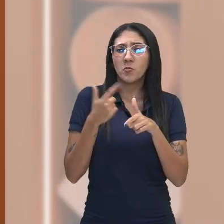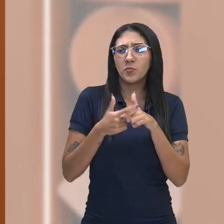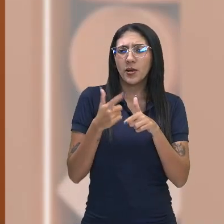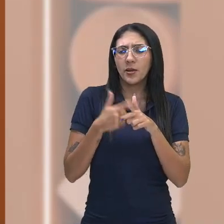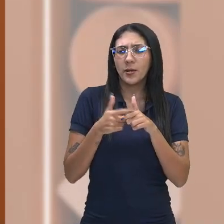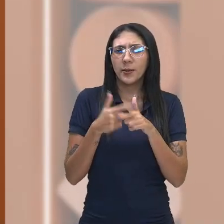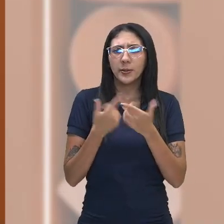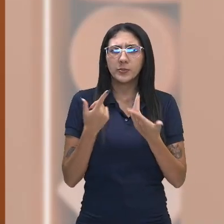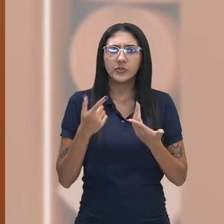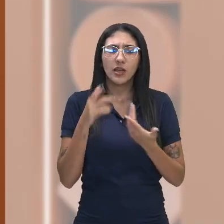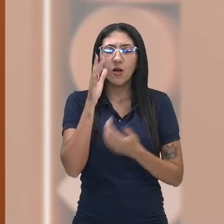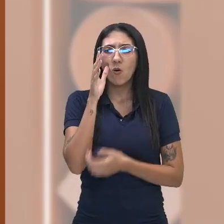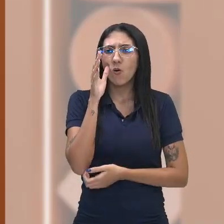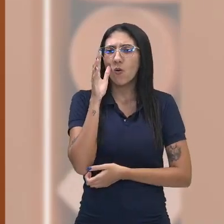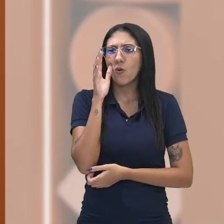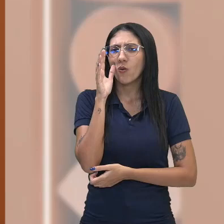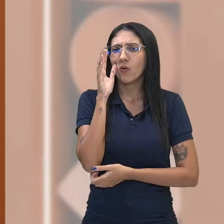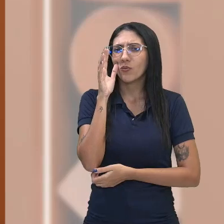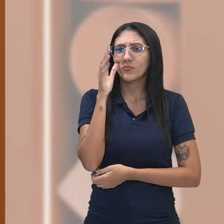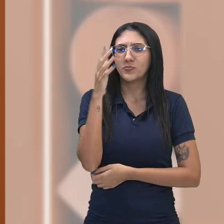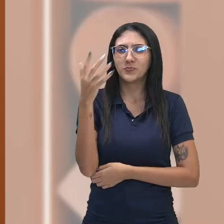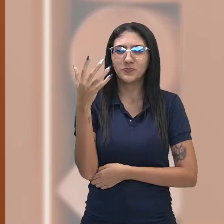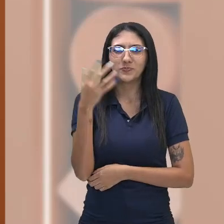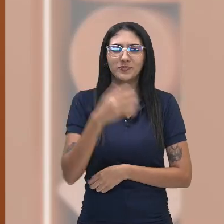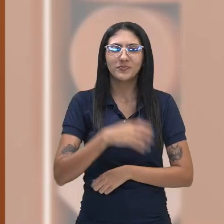algumas catástrofes,